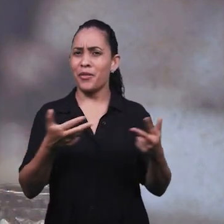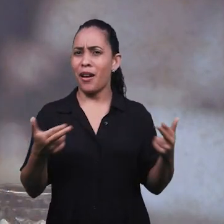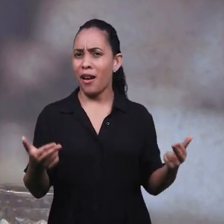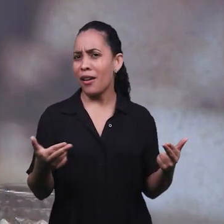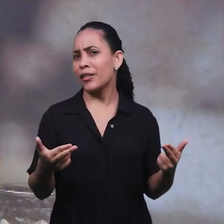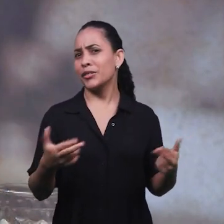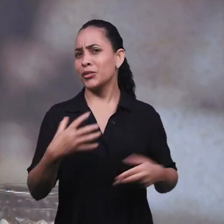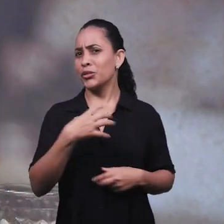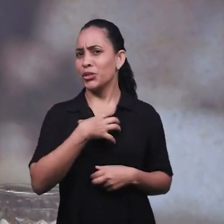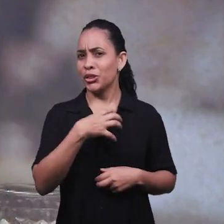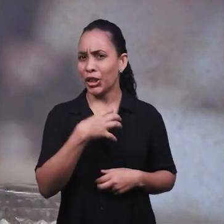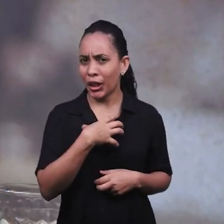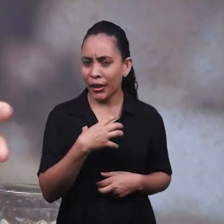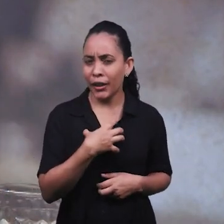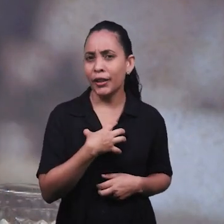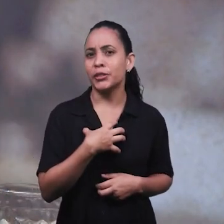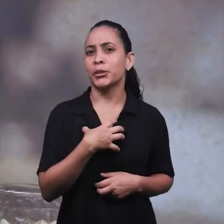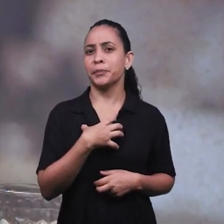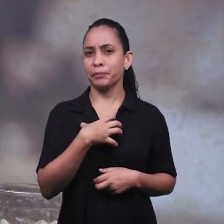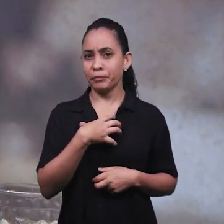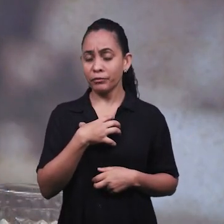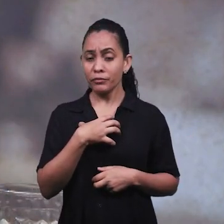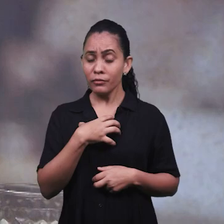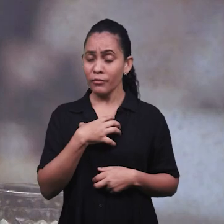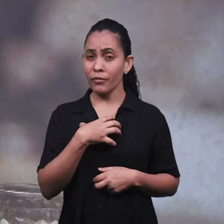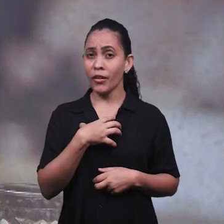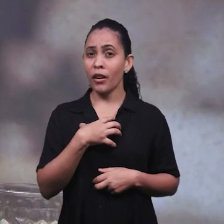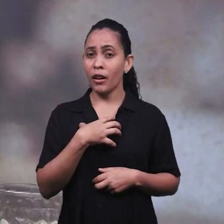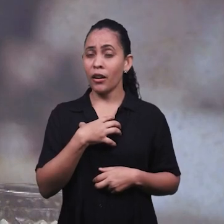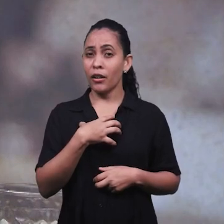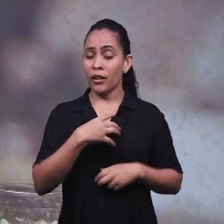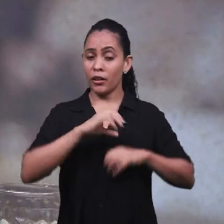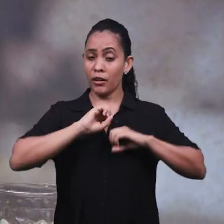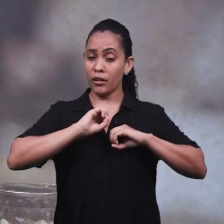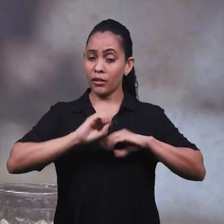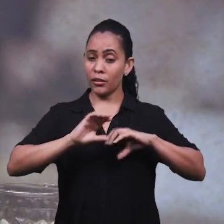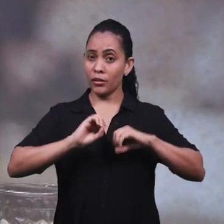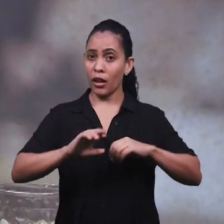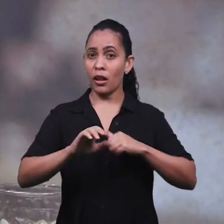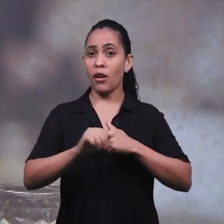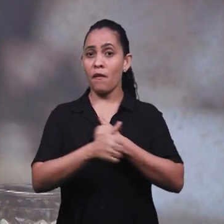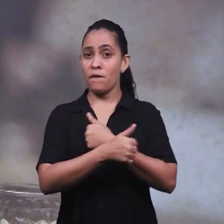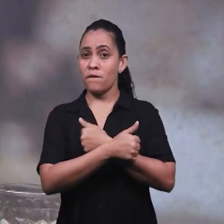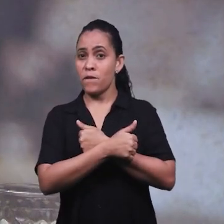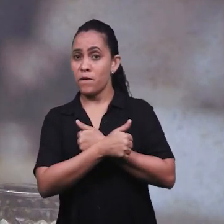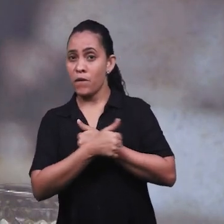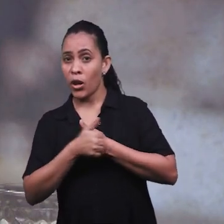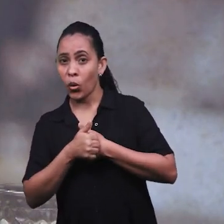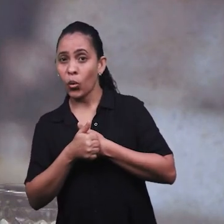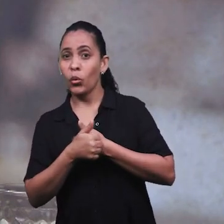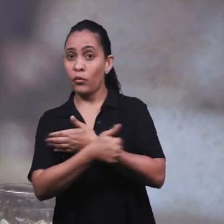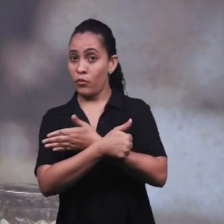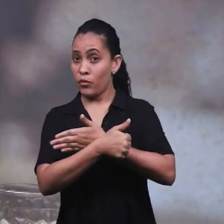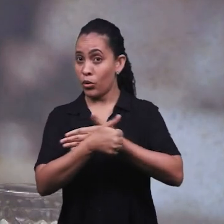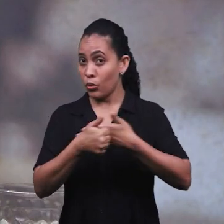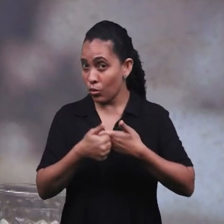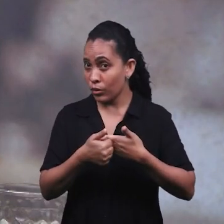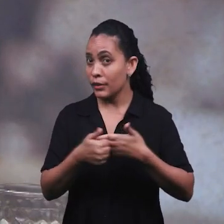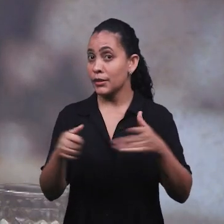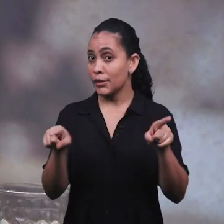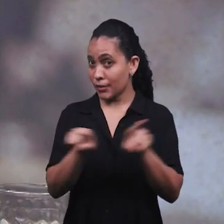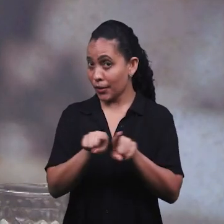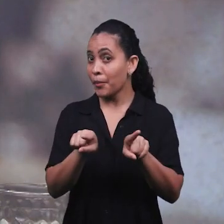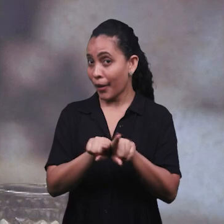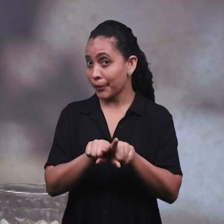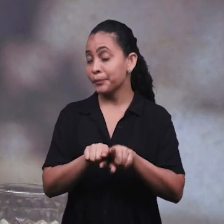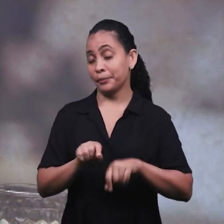vezes de diferentes status, de diferentes criações, diferentes valores e perspectivas, e tudo isso